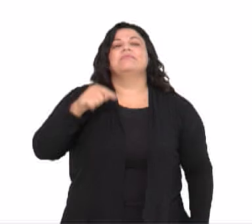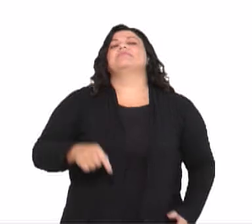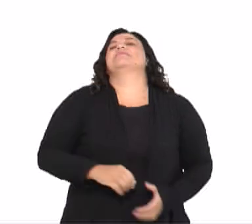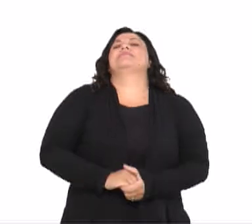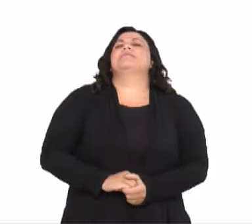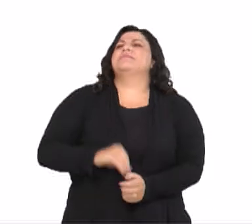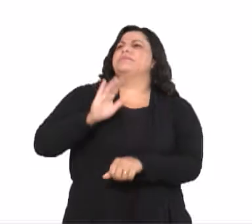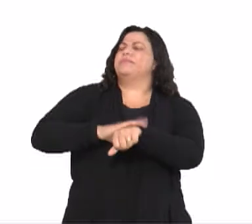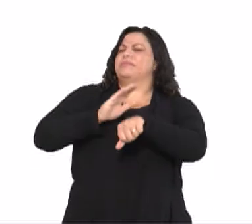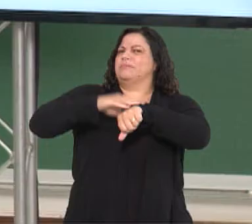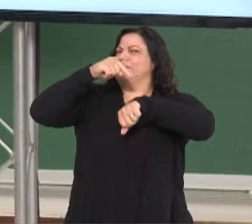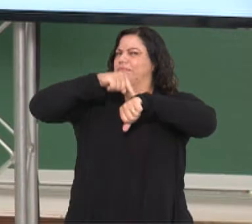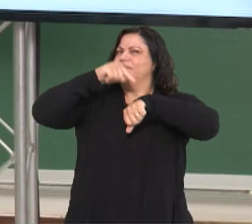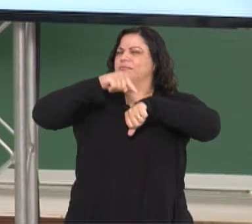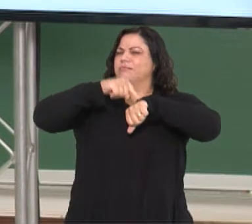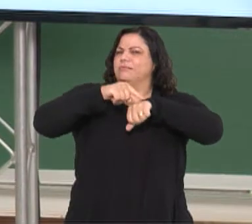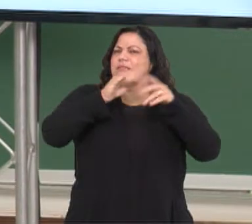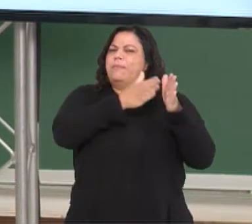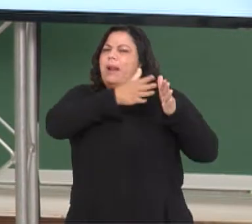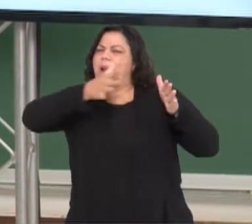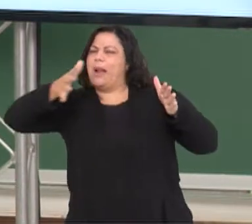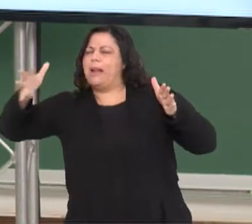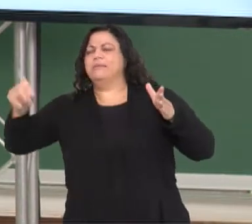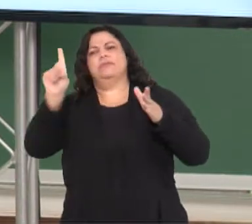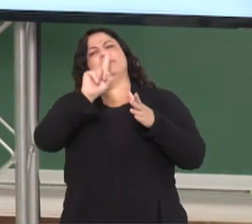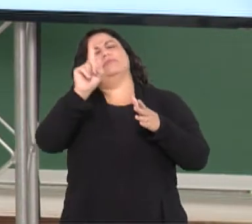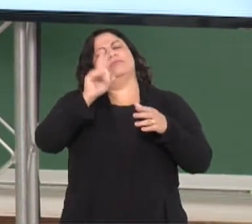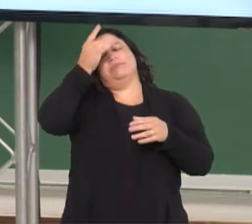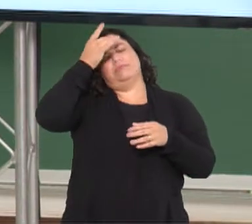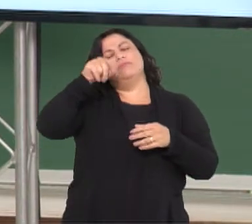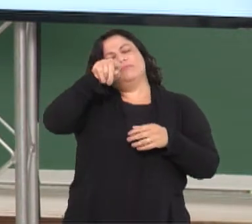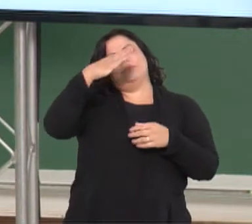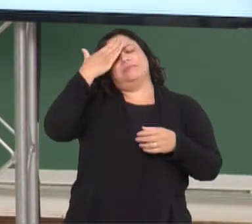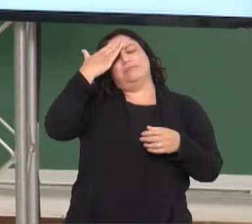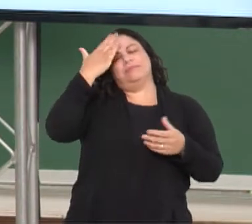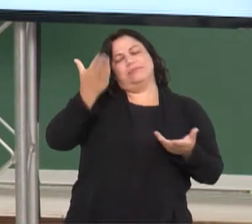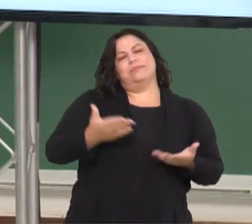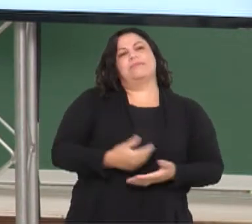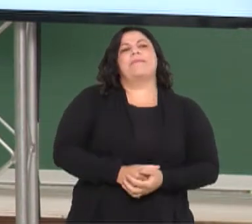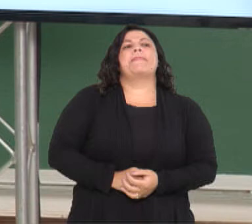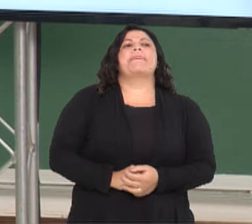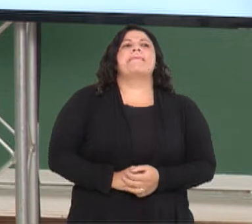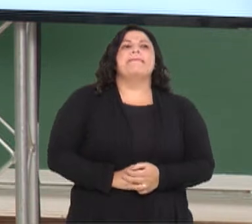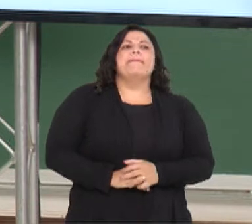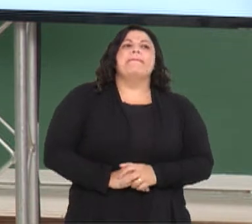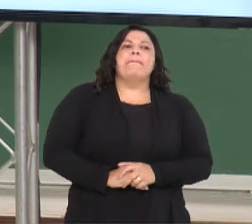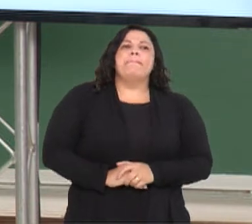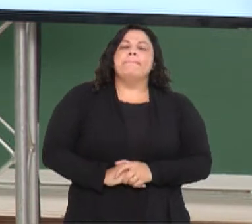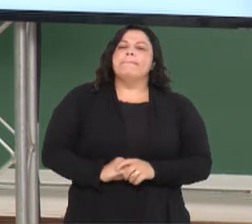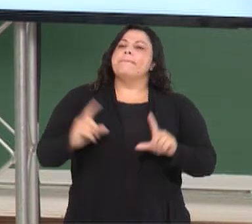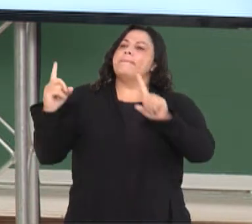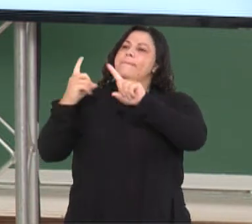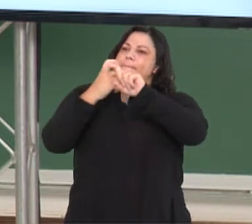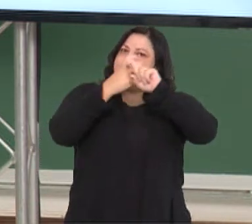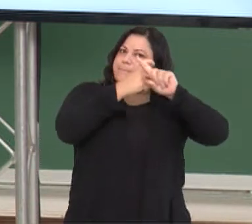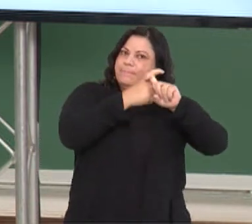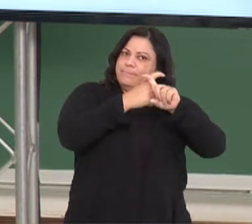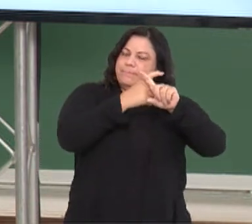Vocês terão tempo daqui a pouco, mas não vai ser muito longo não, porque eu sei que vocês vão tirar de letra. Dados os polinômios f e g. Está aqui os dois